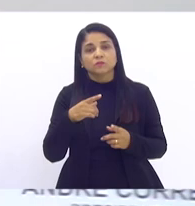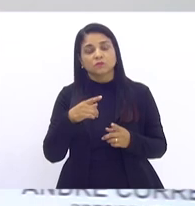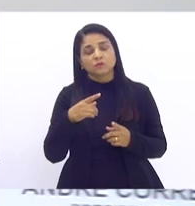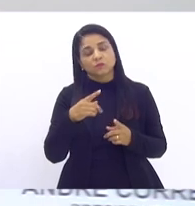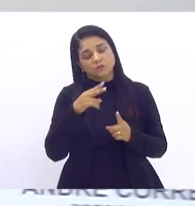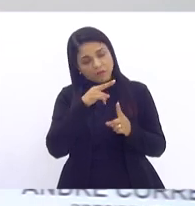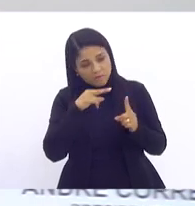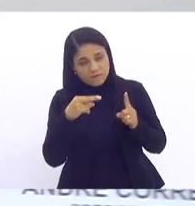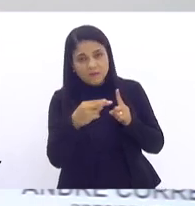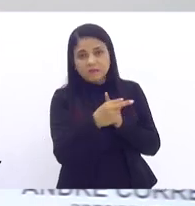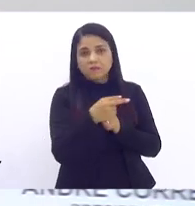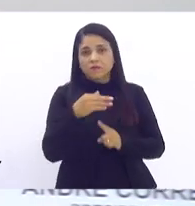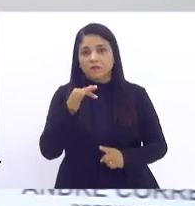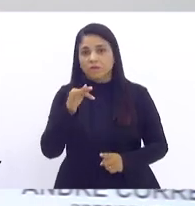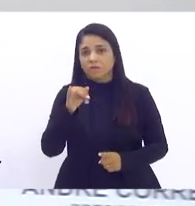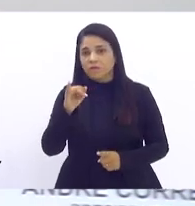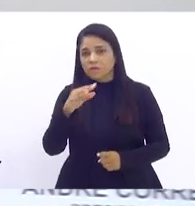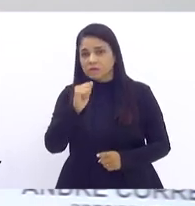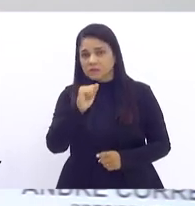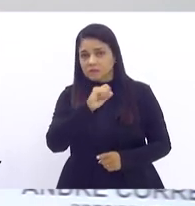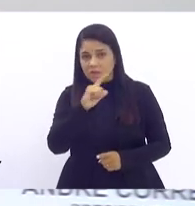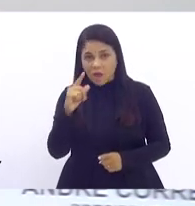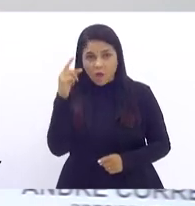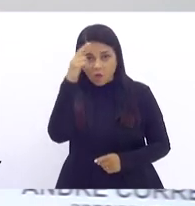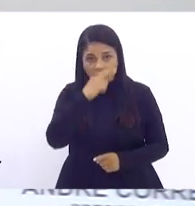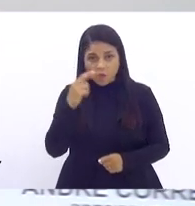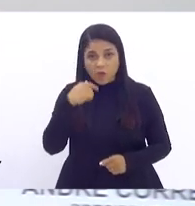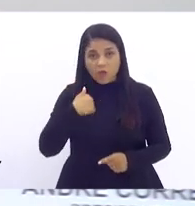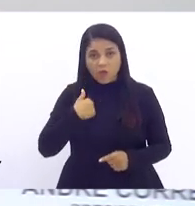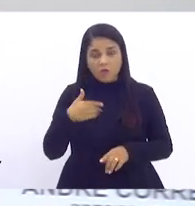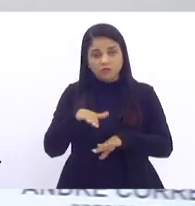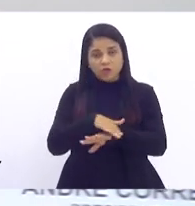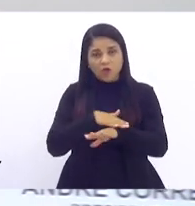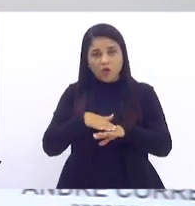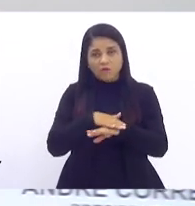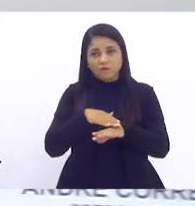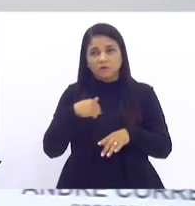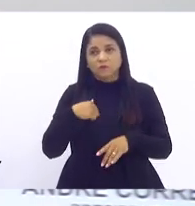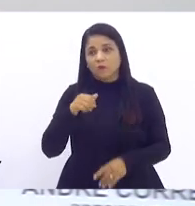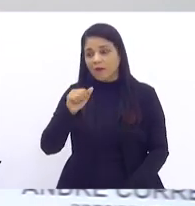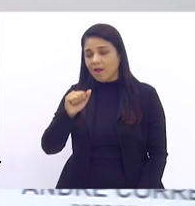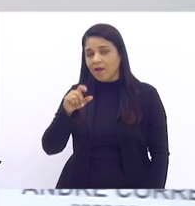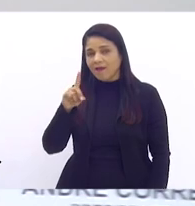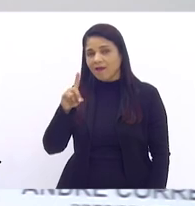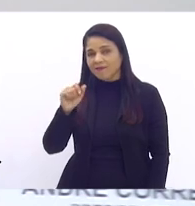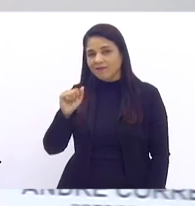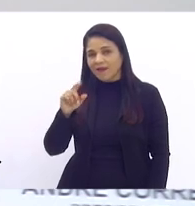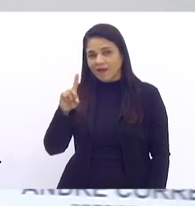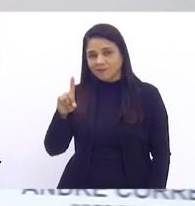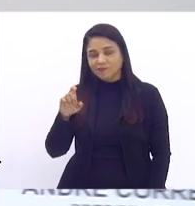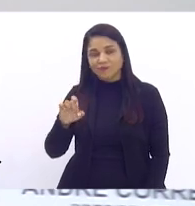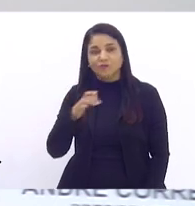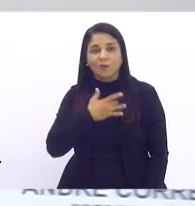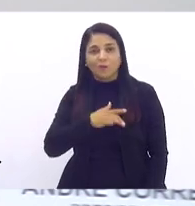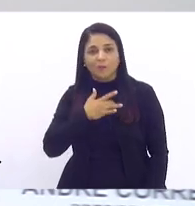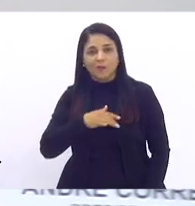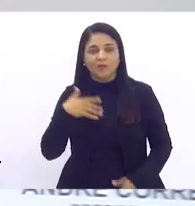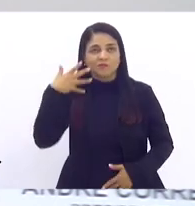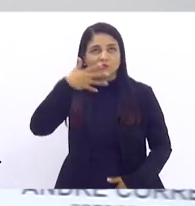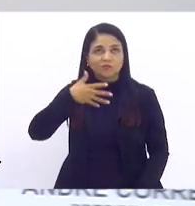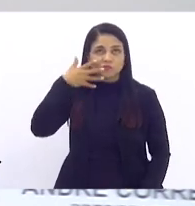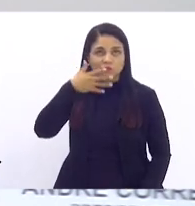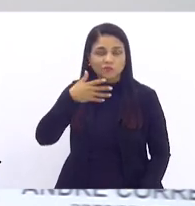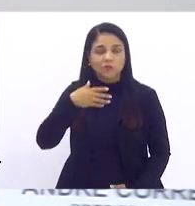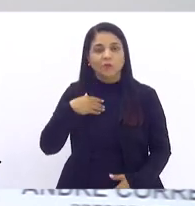e até essa semana uma conversa uma pessoa que eu tenho dó hoje no Brasil é do Haddad porque ele faz um discurso tanto tempo de meta